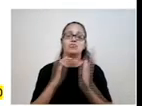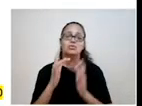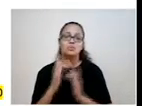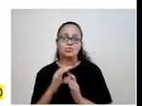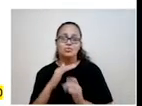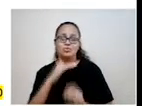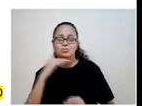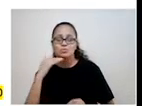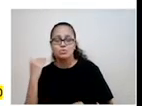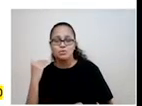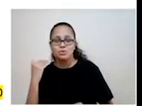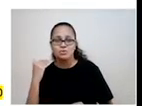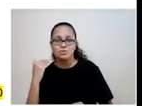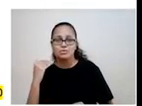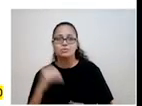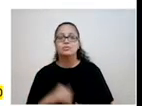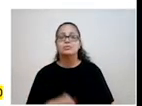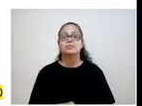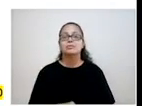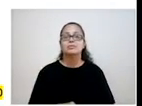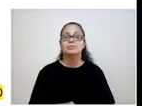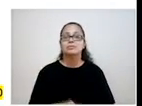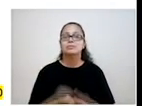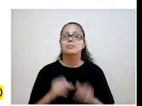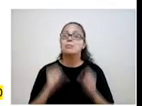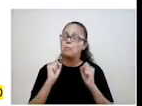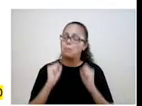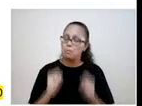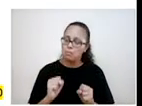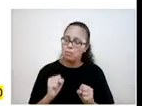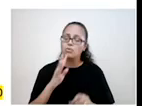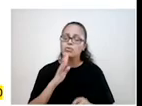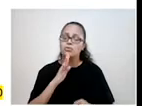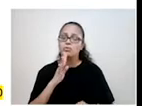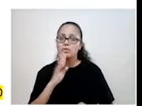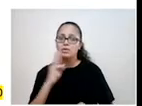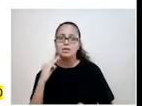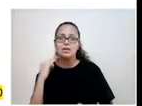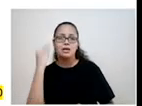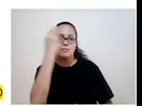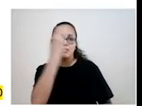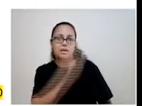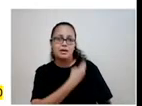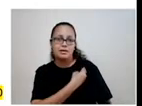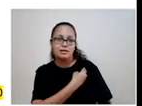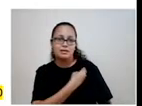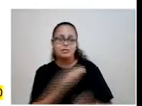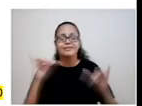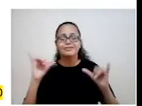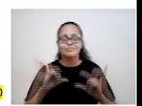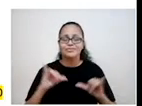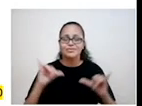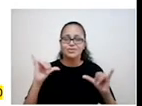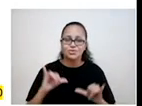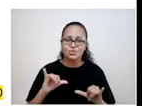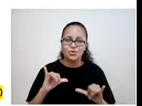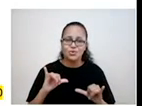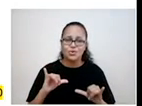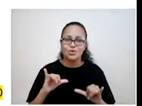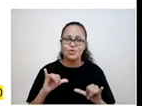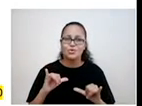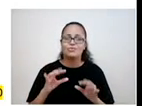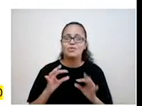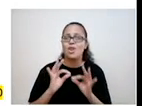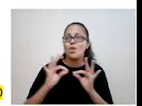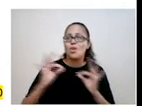braços, é possível reconhecer em Maria a dor de qualquer mãe que sofre a ausência do filho. Há